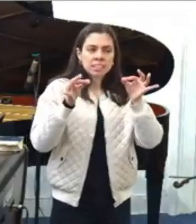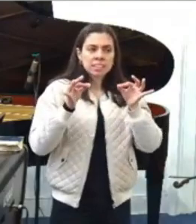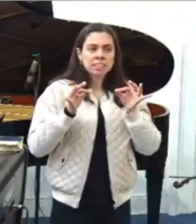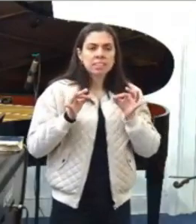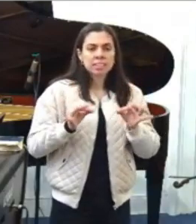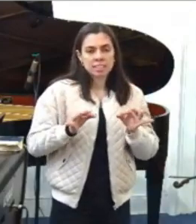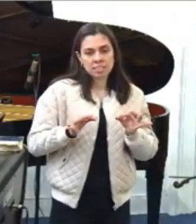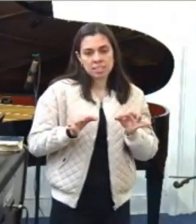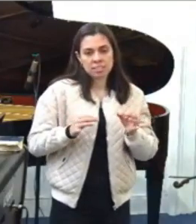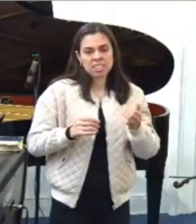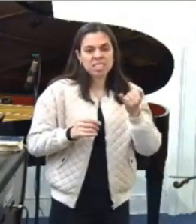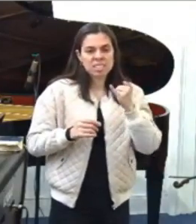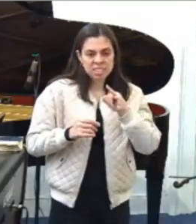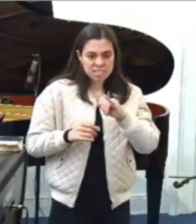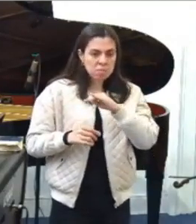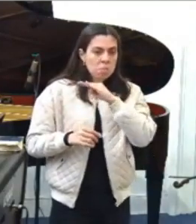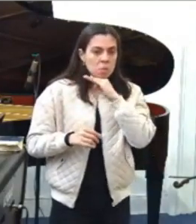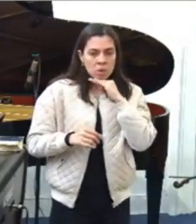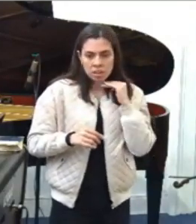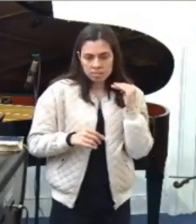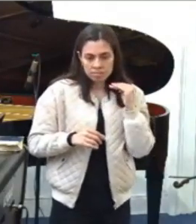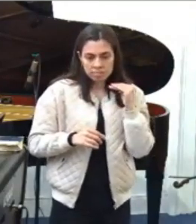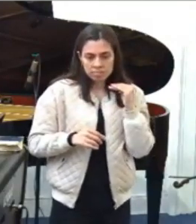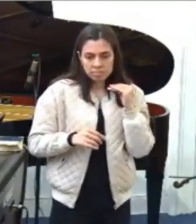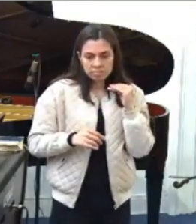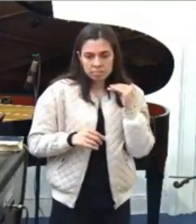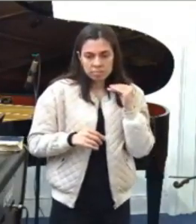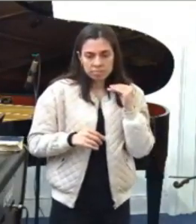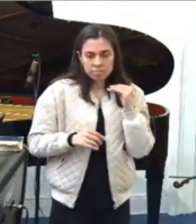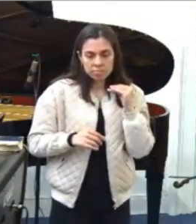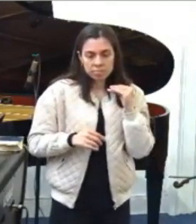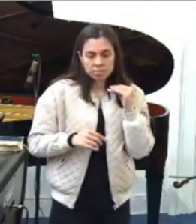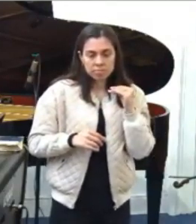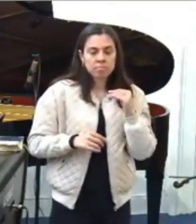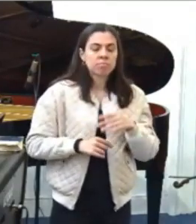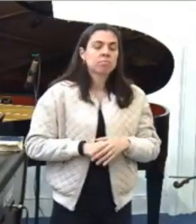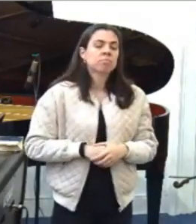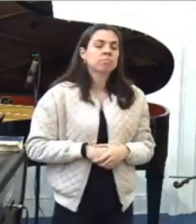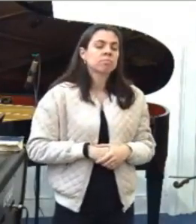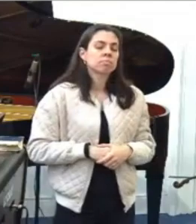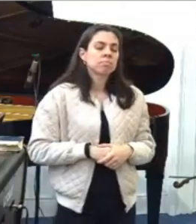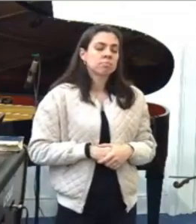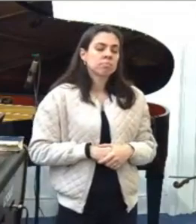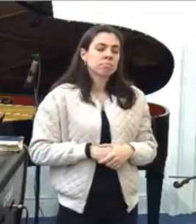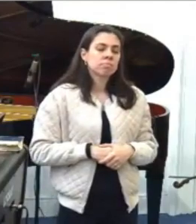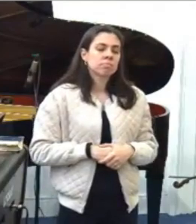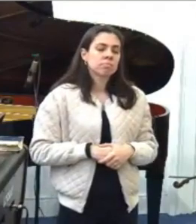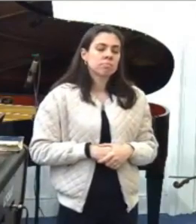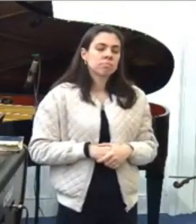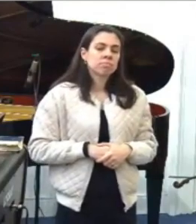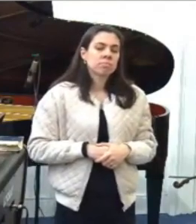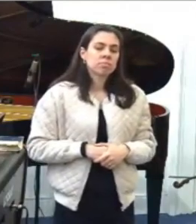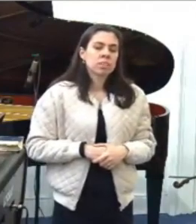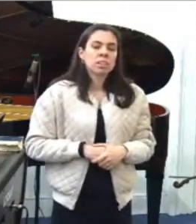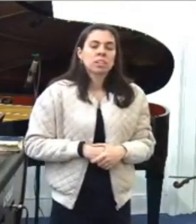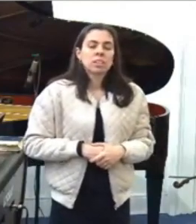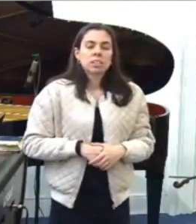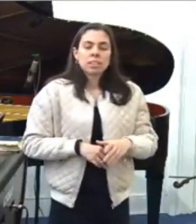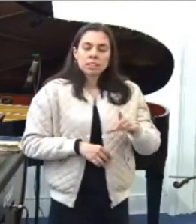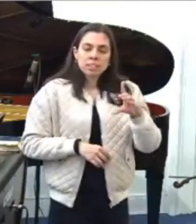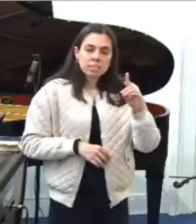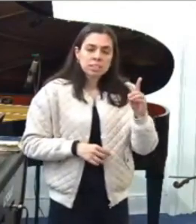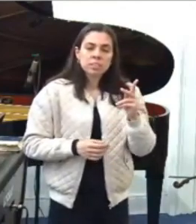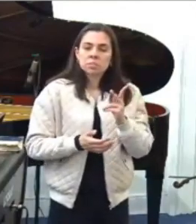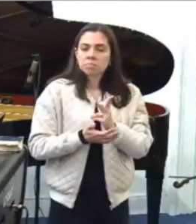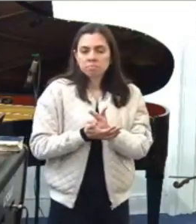certeza de que, mesmo que sua vida seja tomada desta terra, ele jamais será afastado do amor de